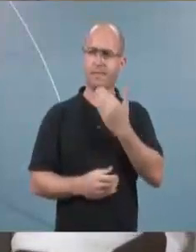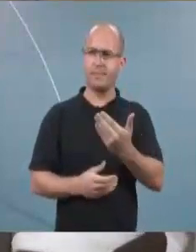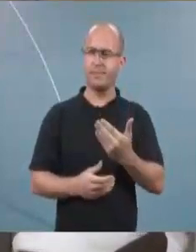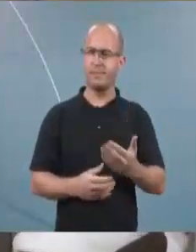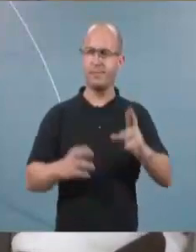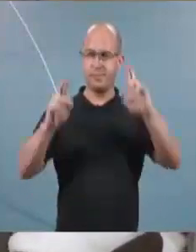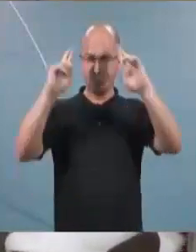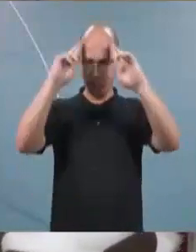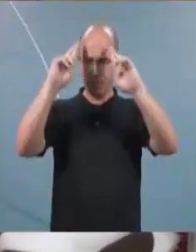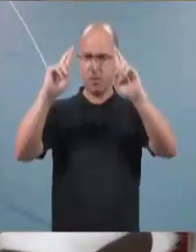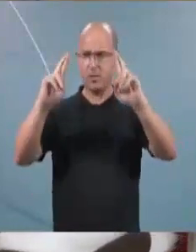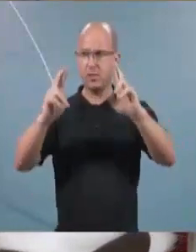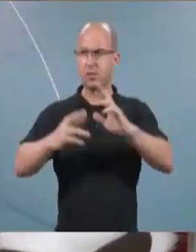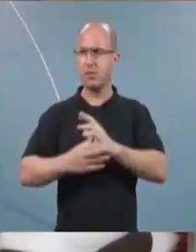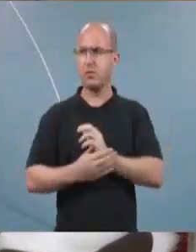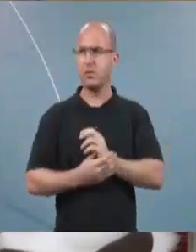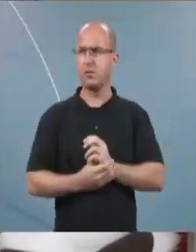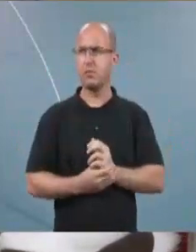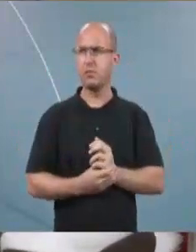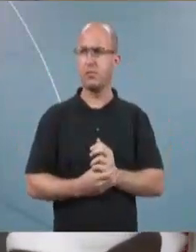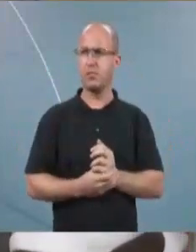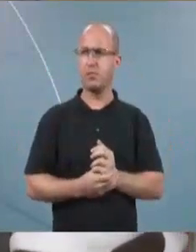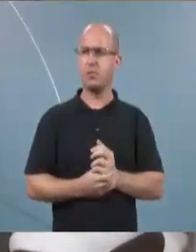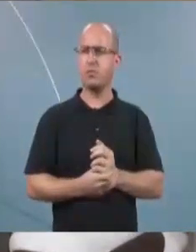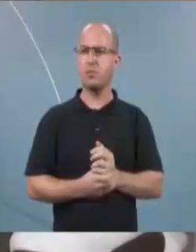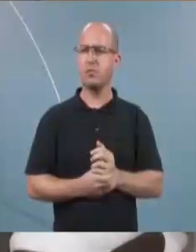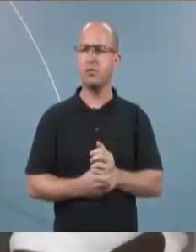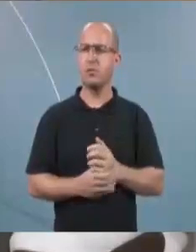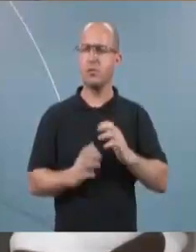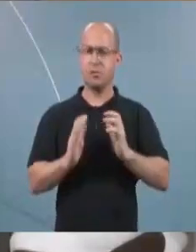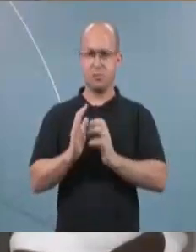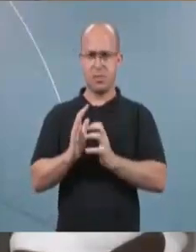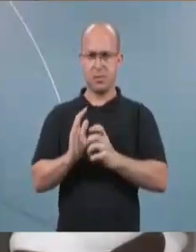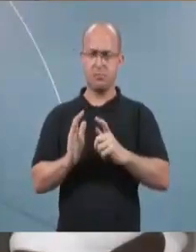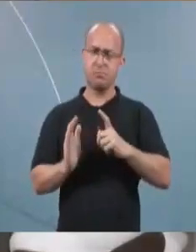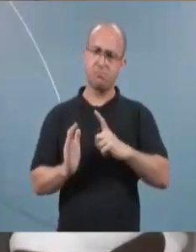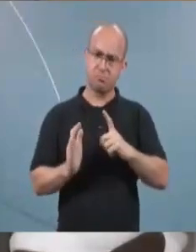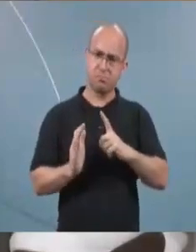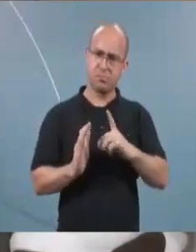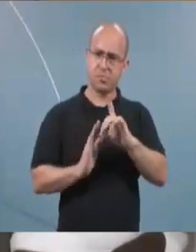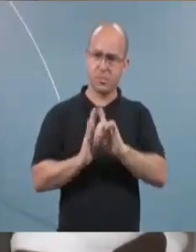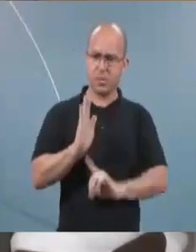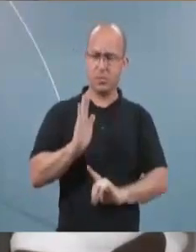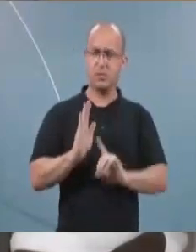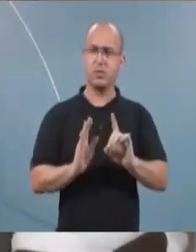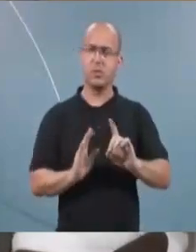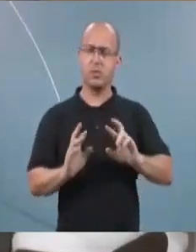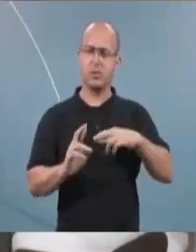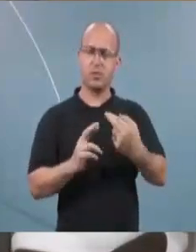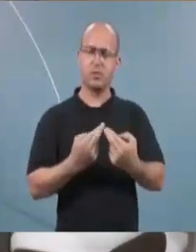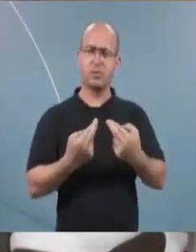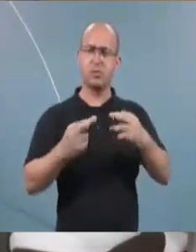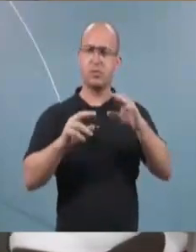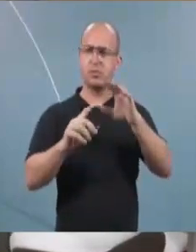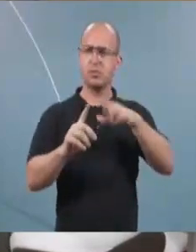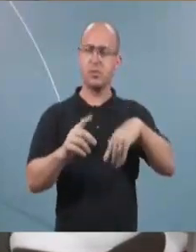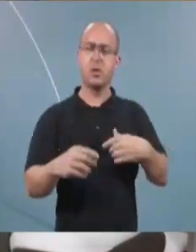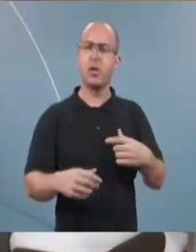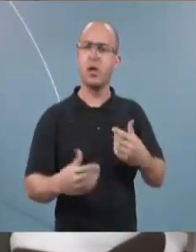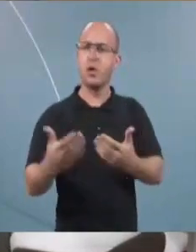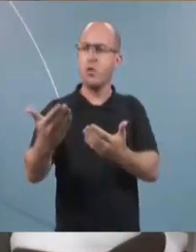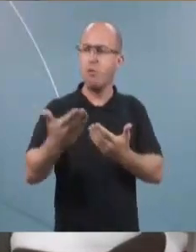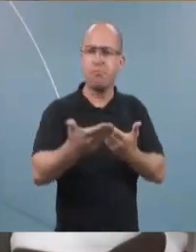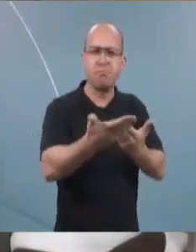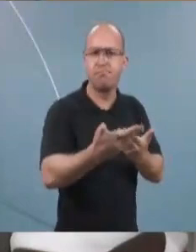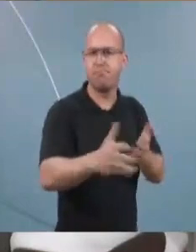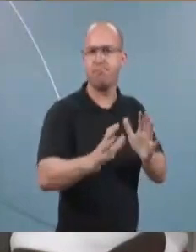em respeito né a um direito que uma parlamentar tem de fazer sessão solene aqui não tô convidando nem